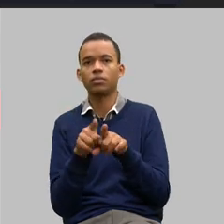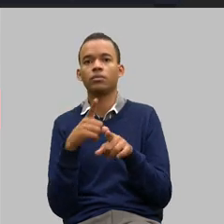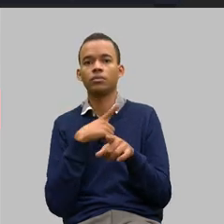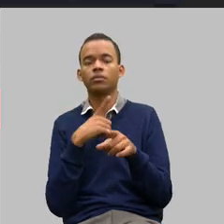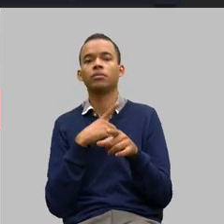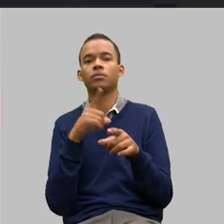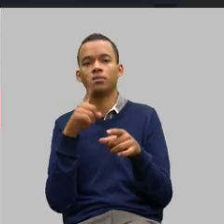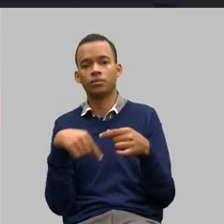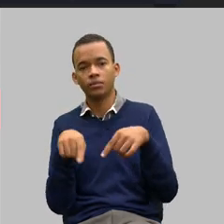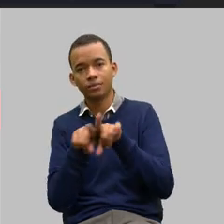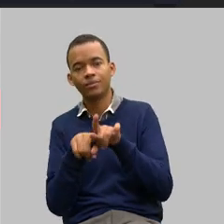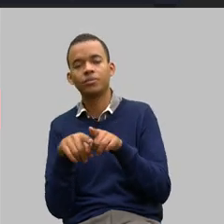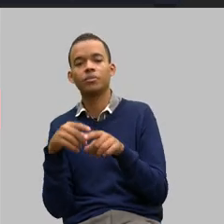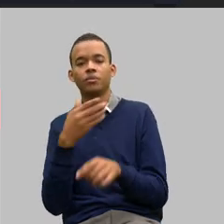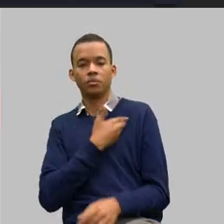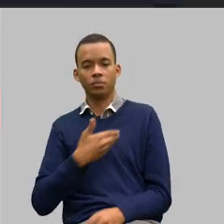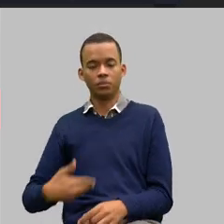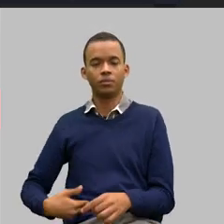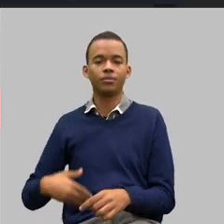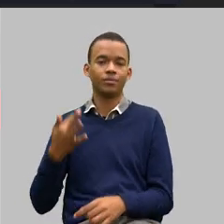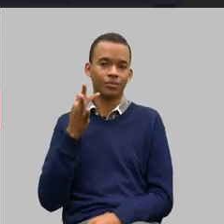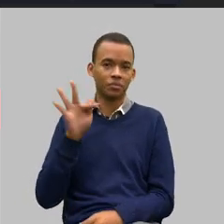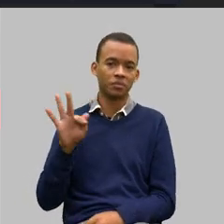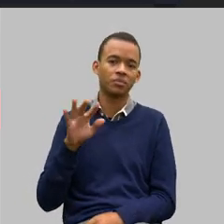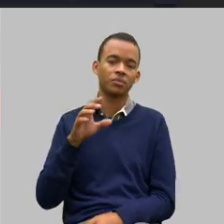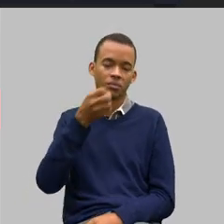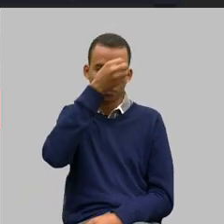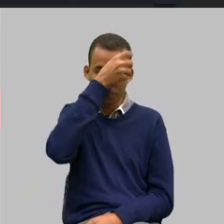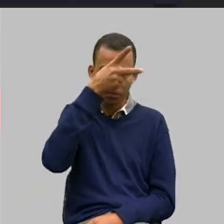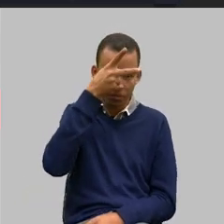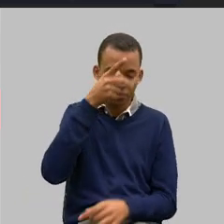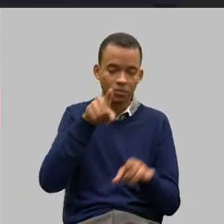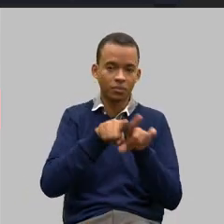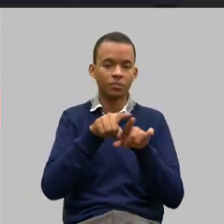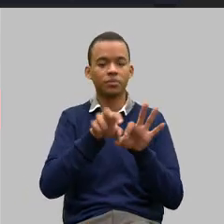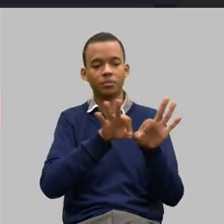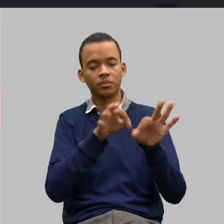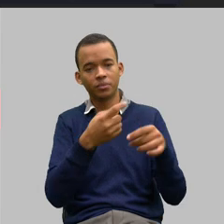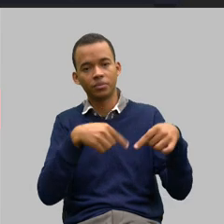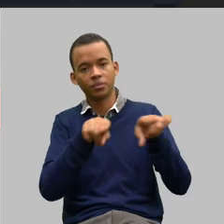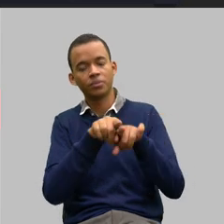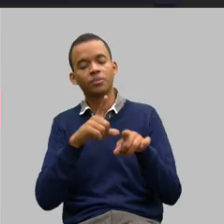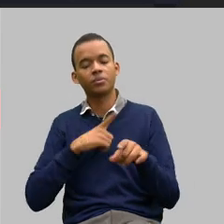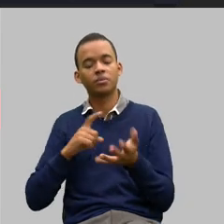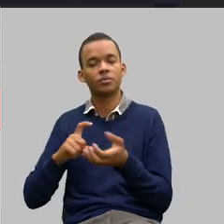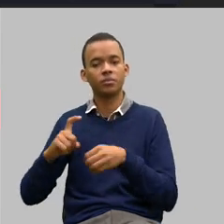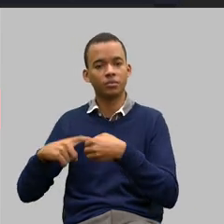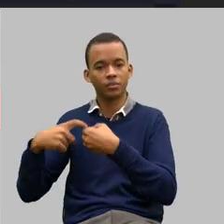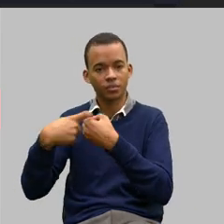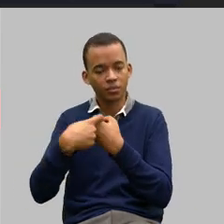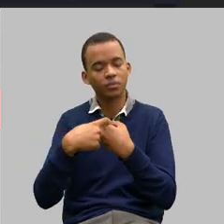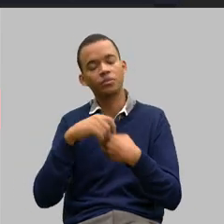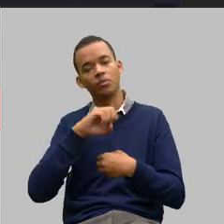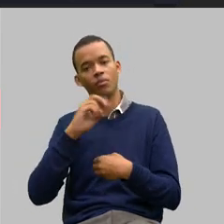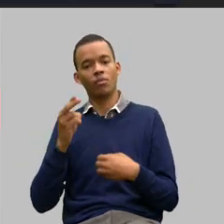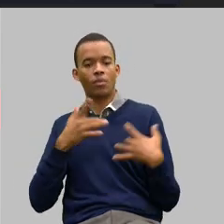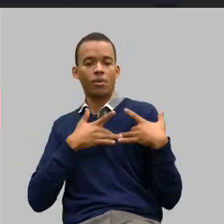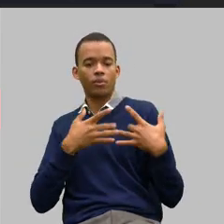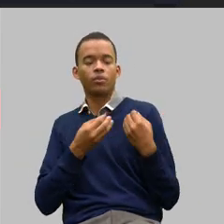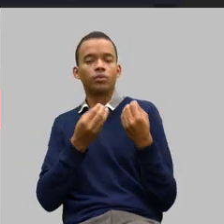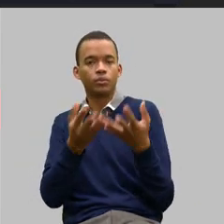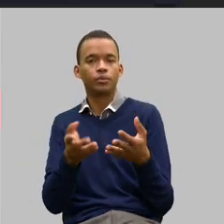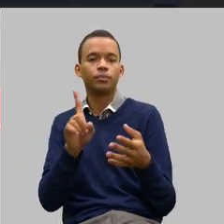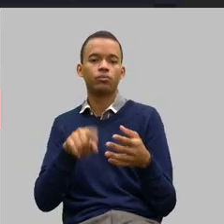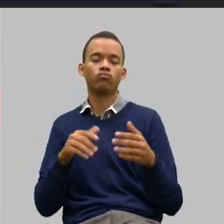com o governo federal né com os nossos municípios né por meio de convênios né doações então isso também é uma frente de trabalho